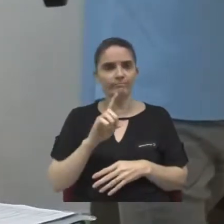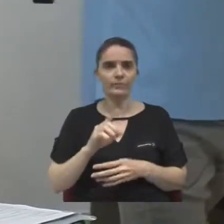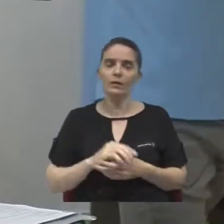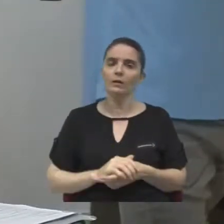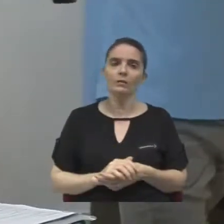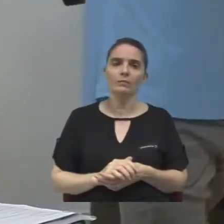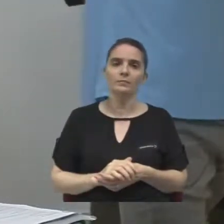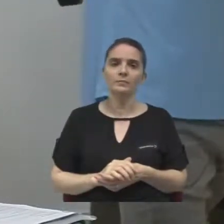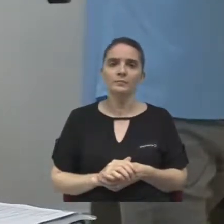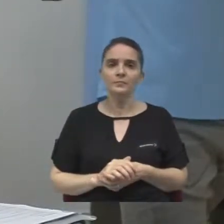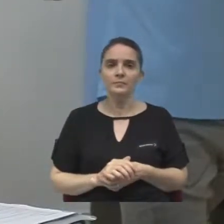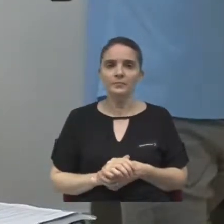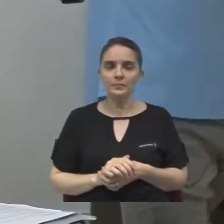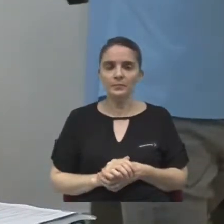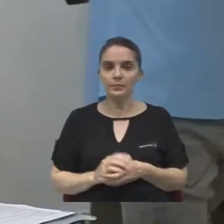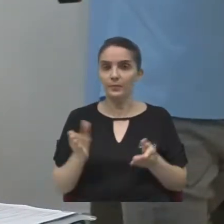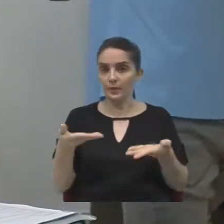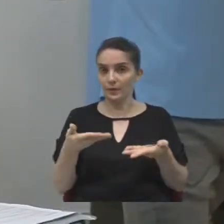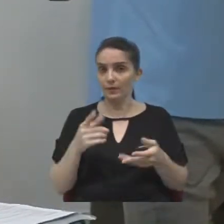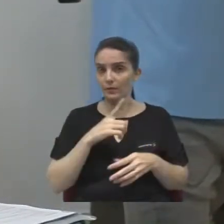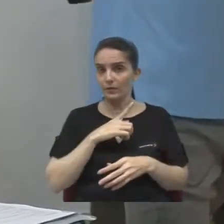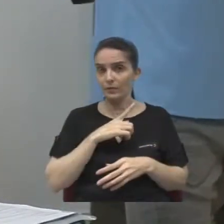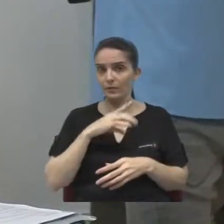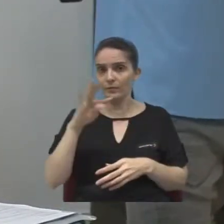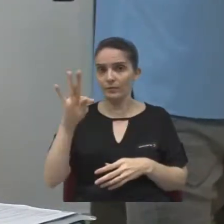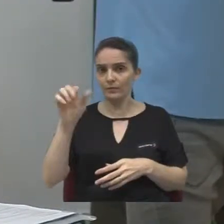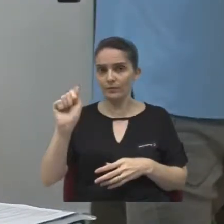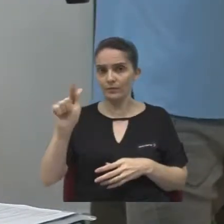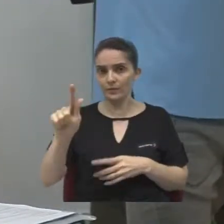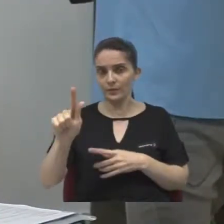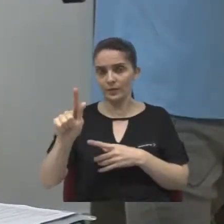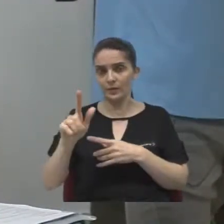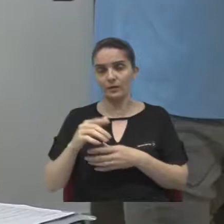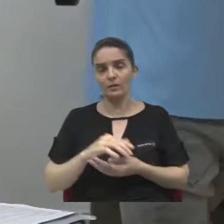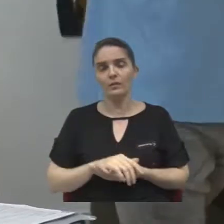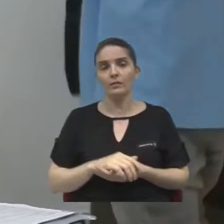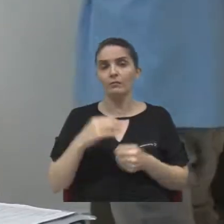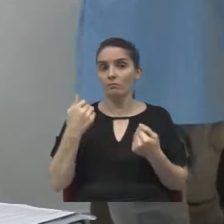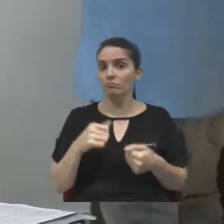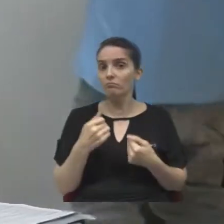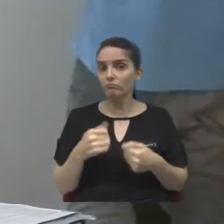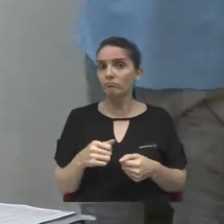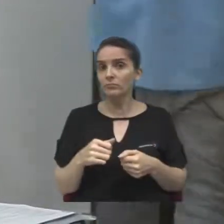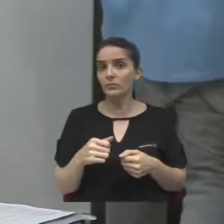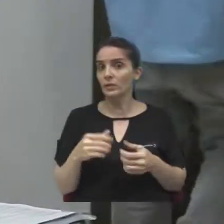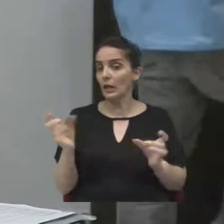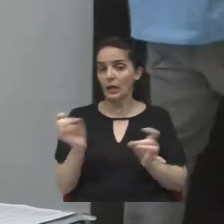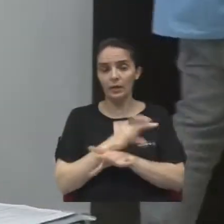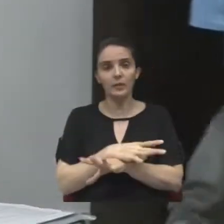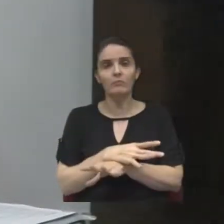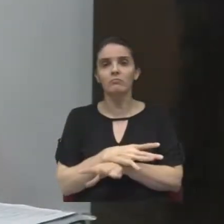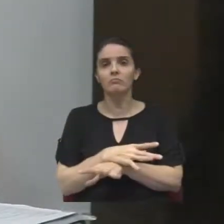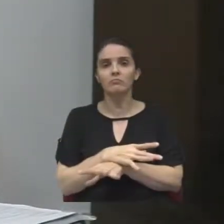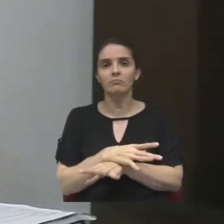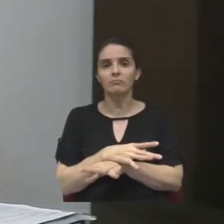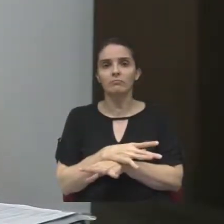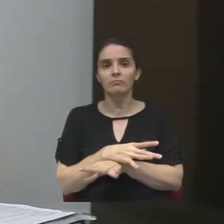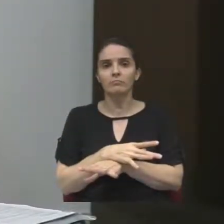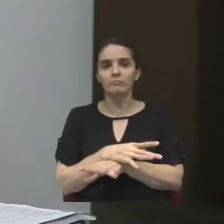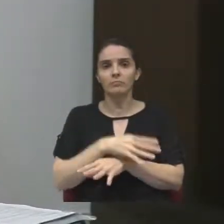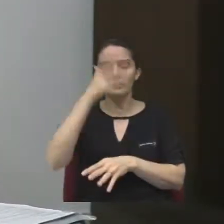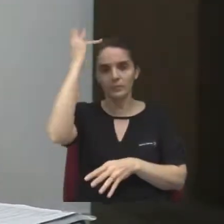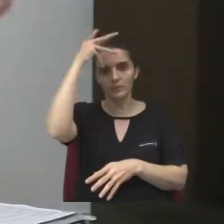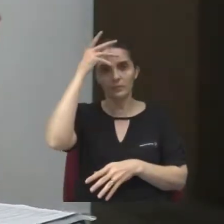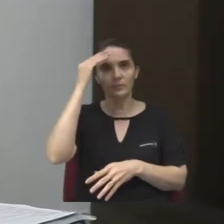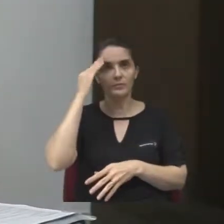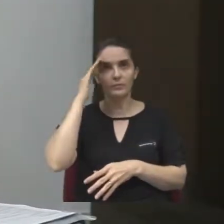senão não teria um TAC. Então, nós temos um TAC que a gente precisa dar final nesse TAC. Isso eu entendo com duas